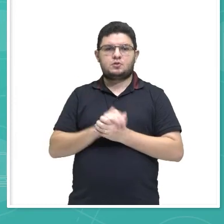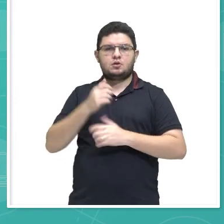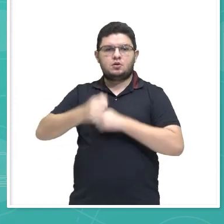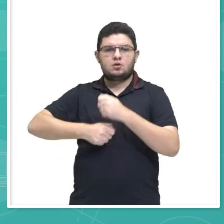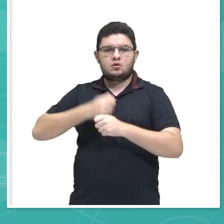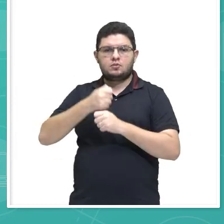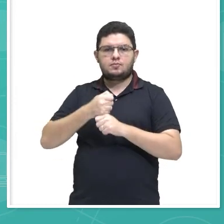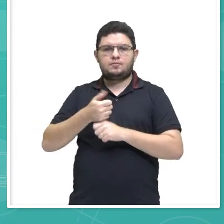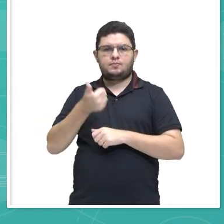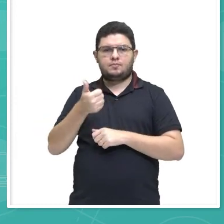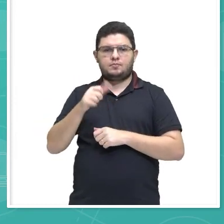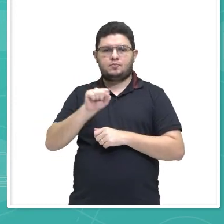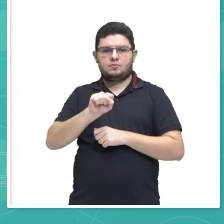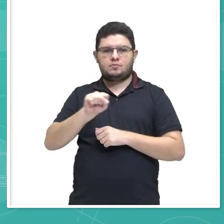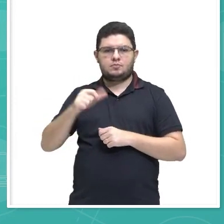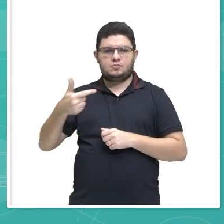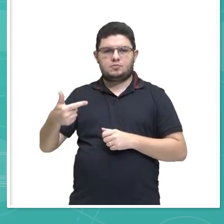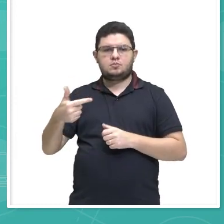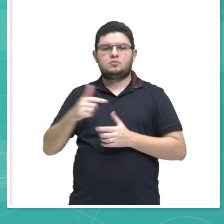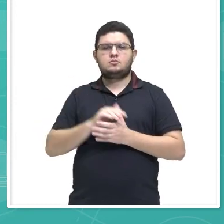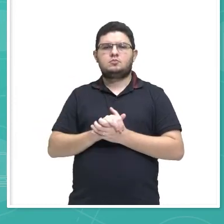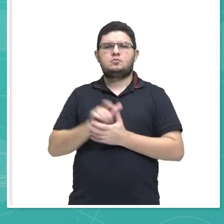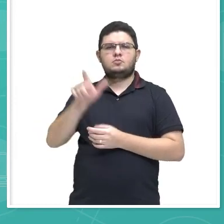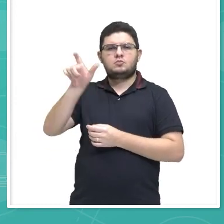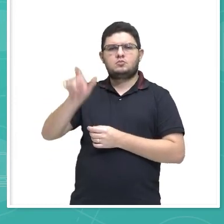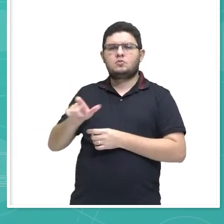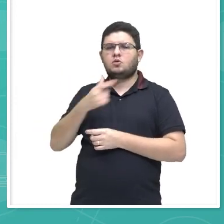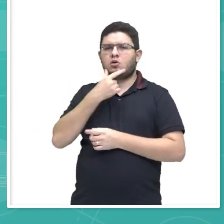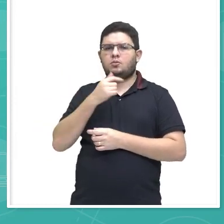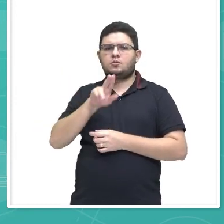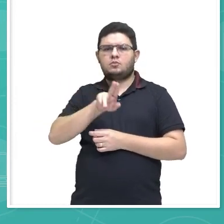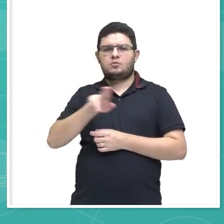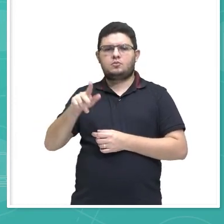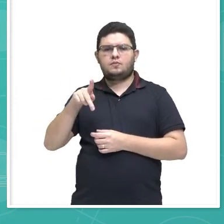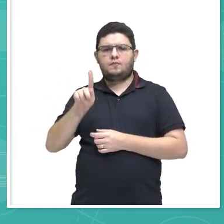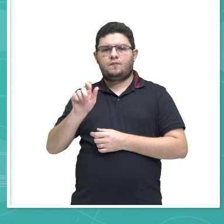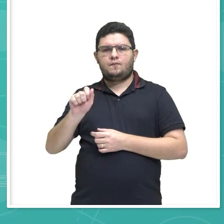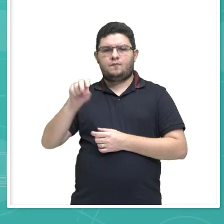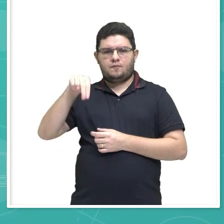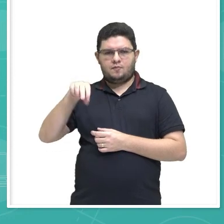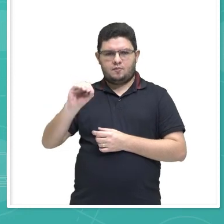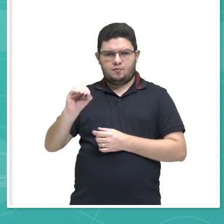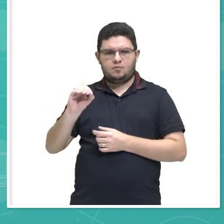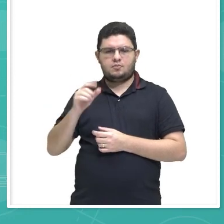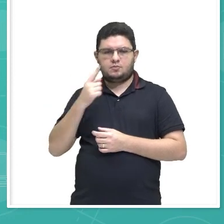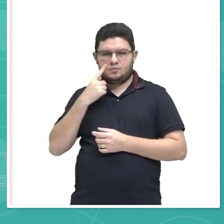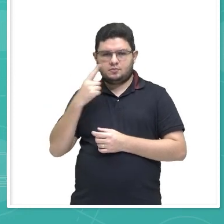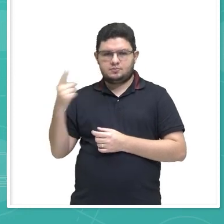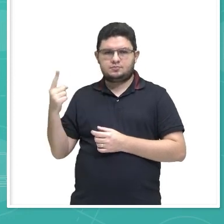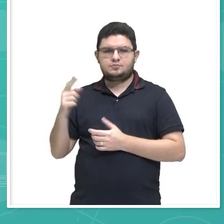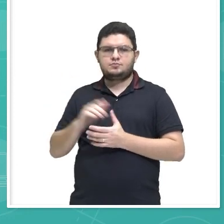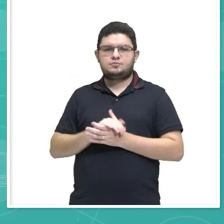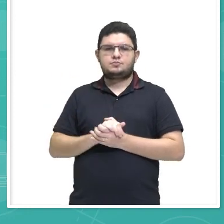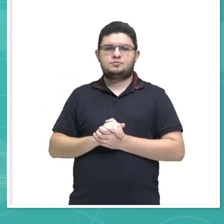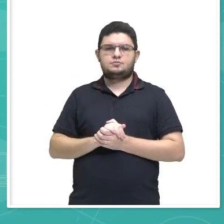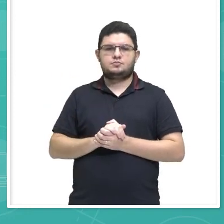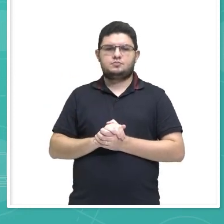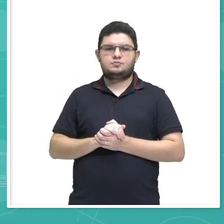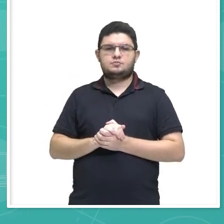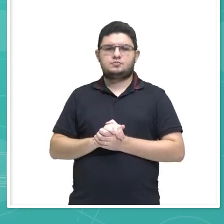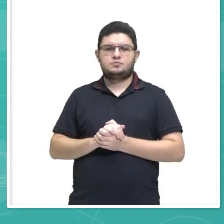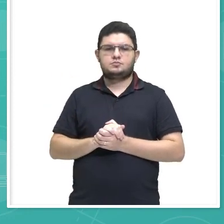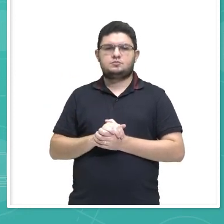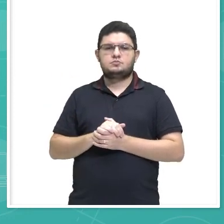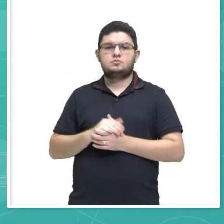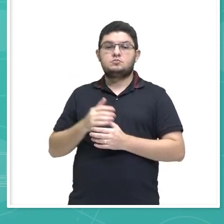A prática do judô foi criada em 1882 no Japão pelo mestre Jigoro Kano. No mesmo ano, ele